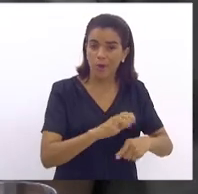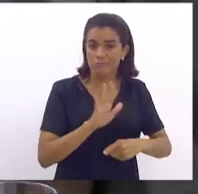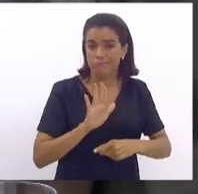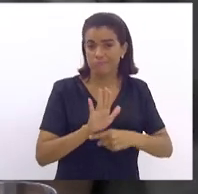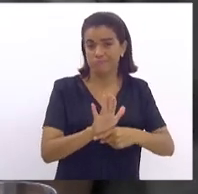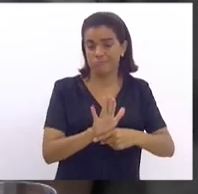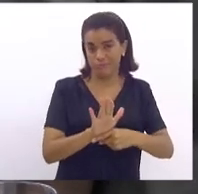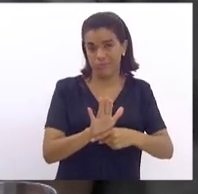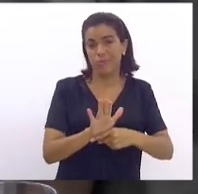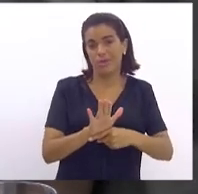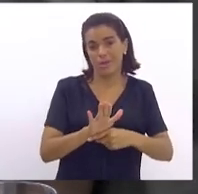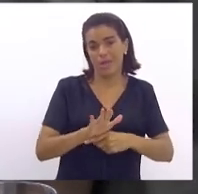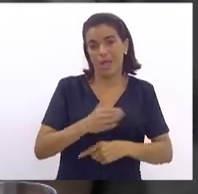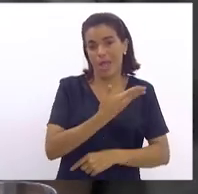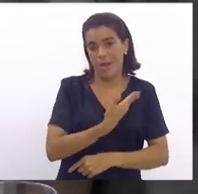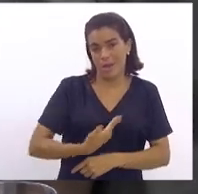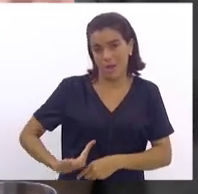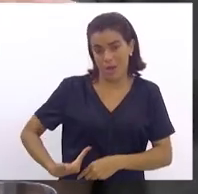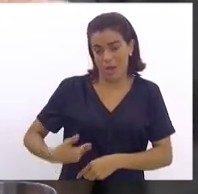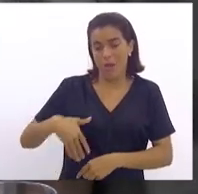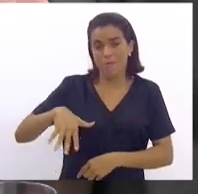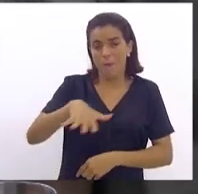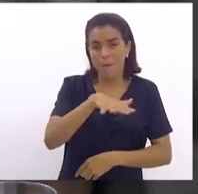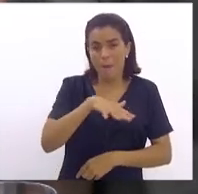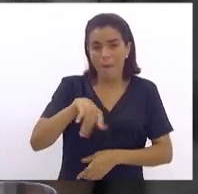cofres públicos. Ela considerou lá...